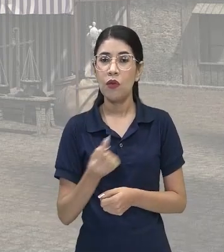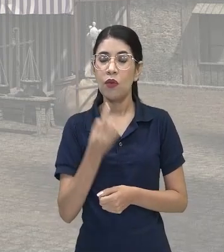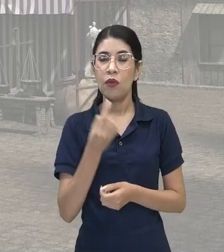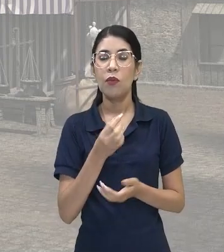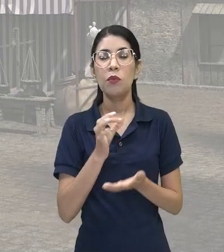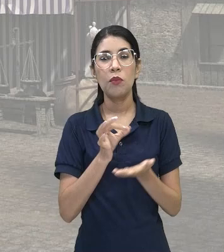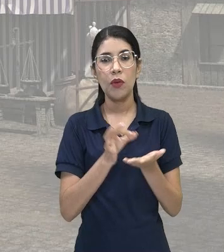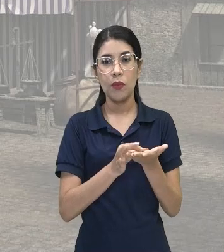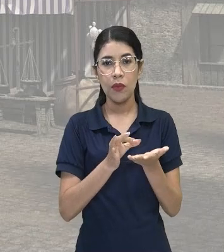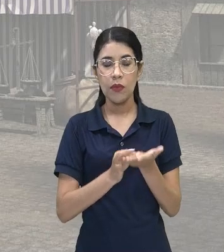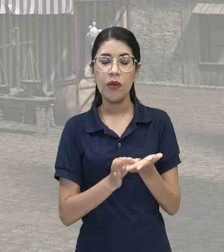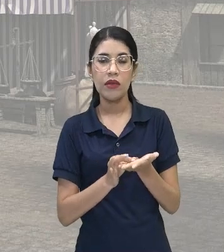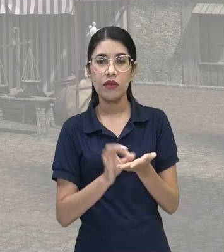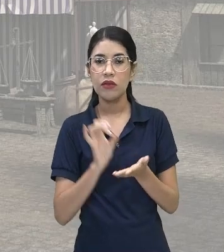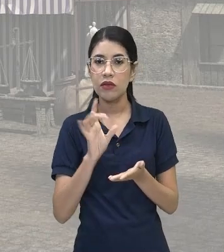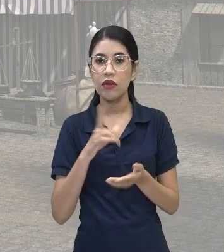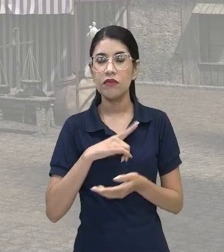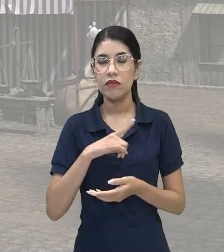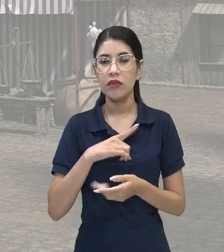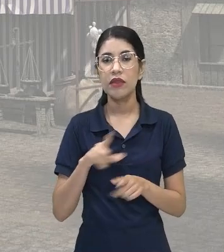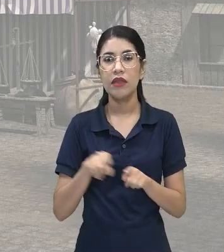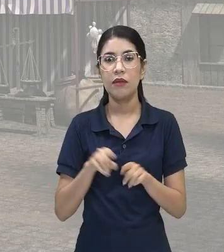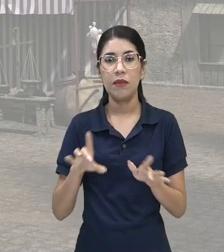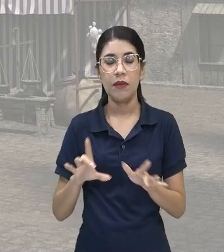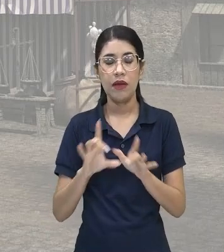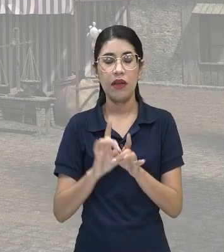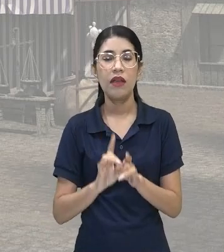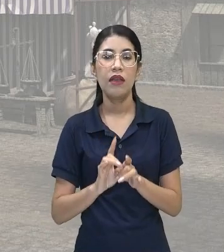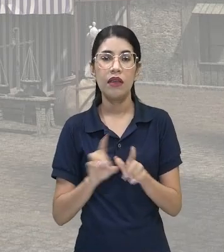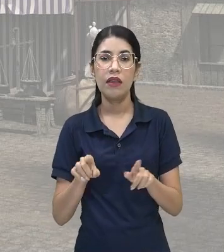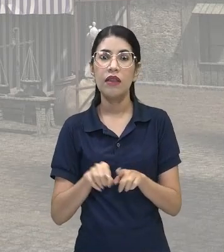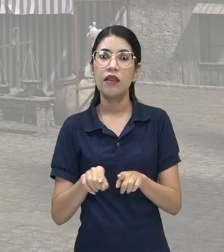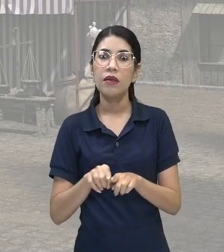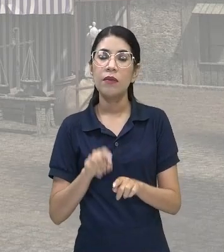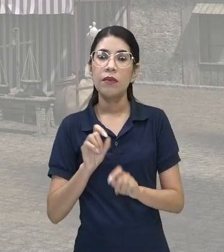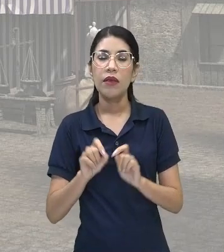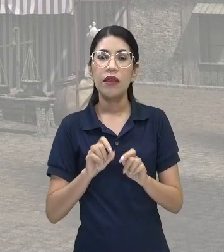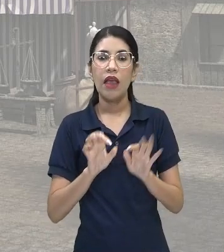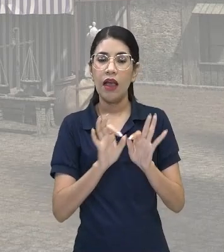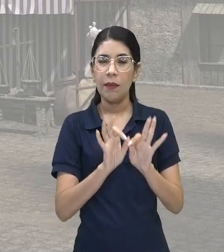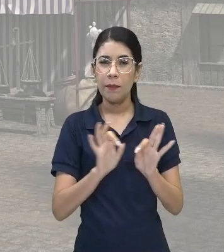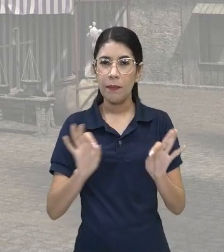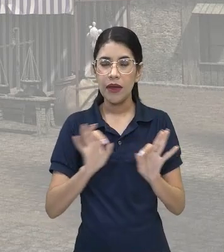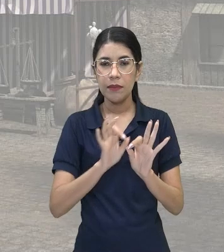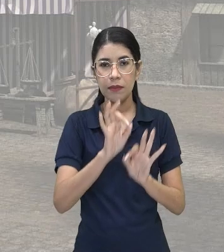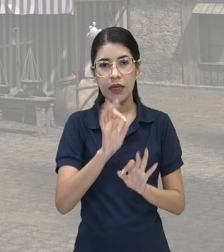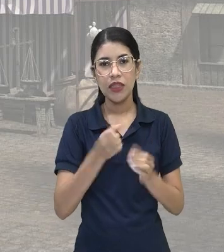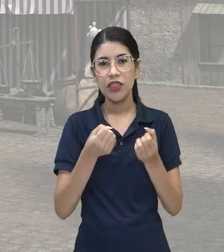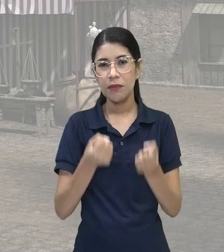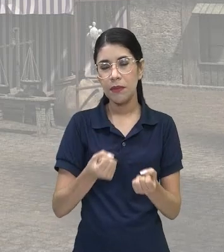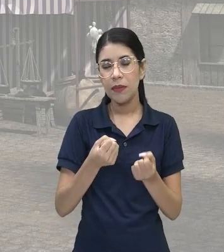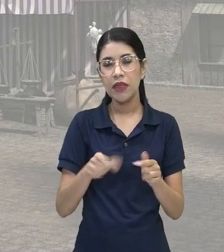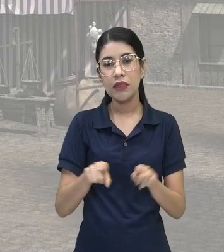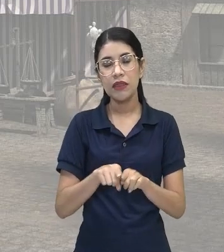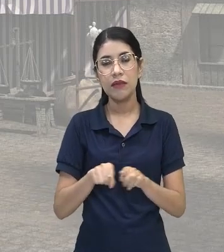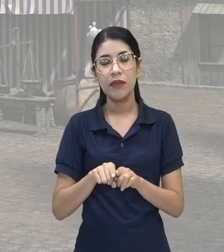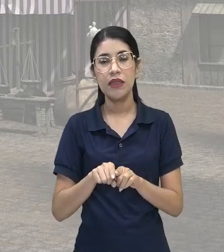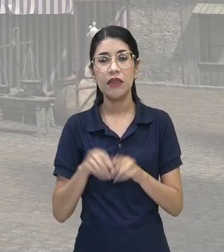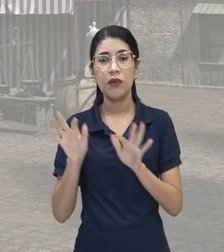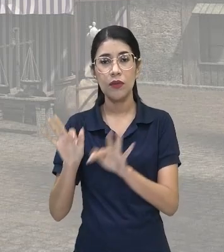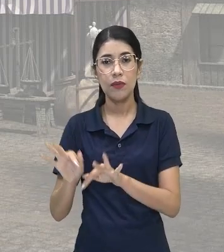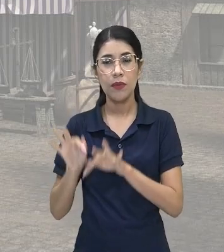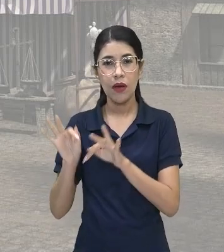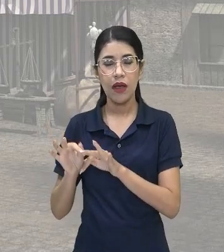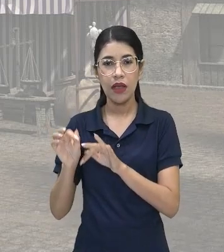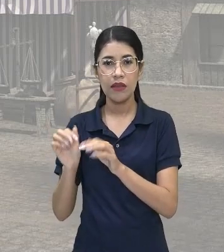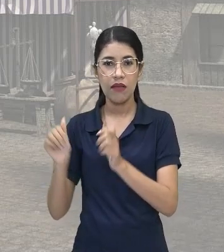unificaria o sistema monetário e também unificaria o sistema de medida. Então, com os senhores feudais